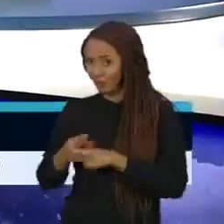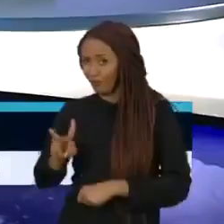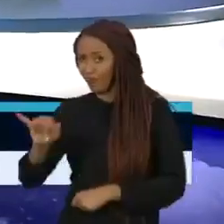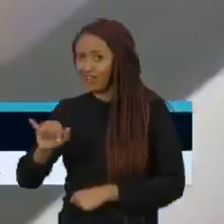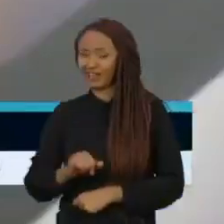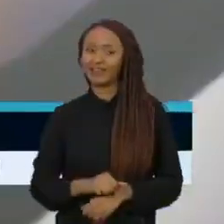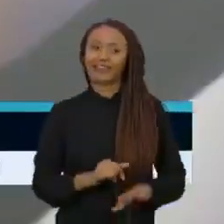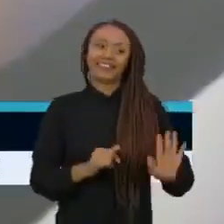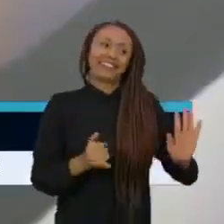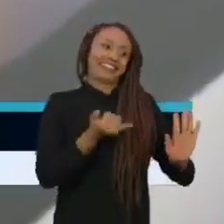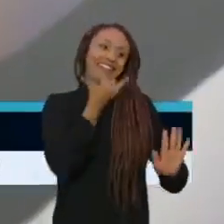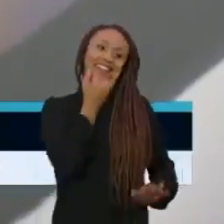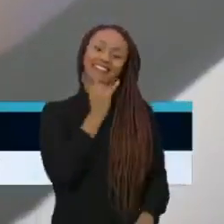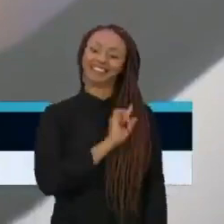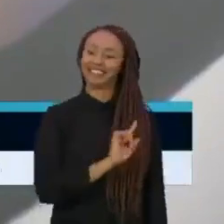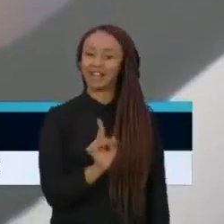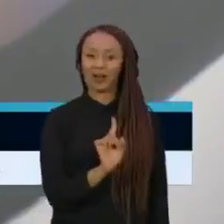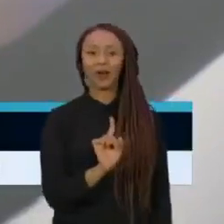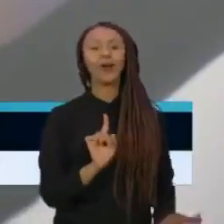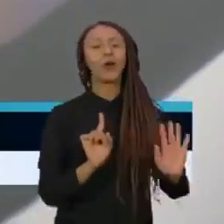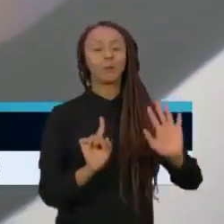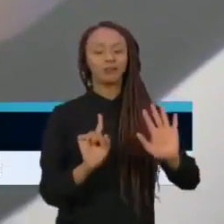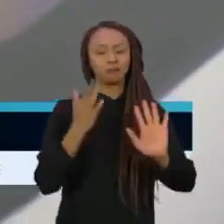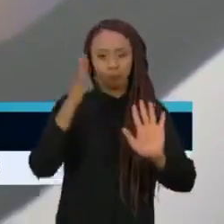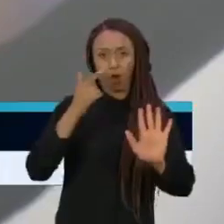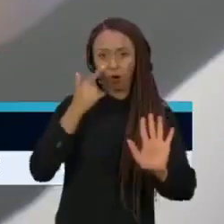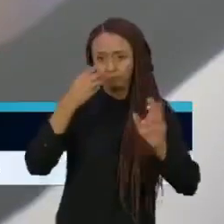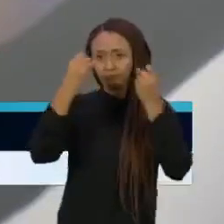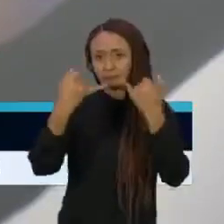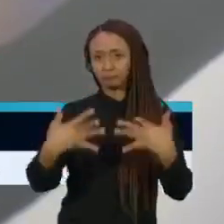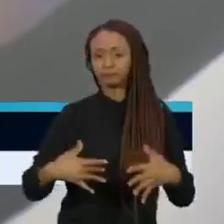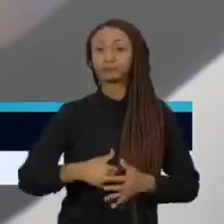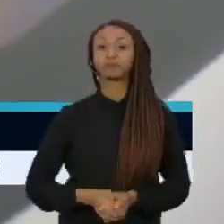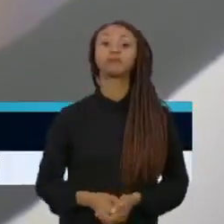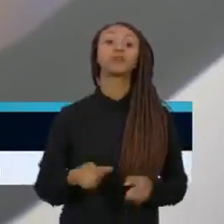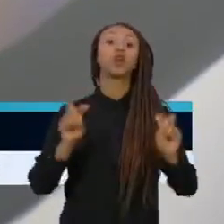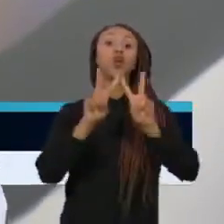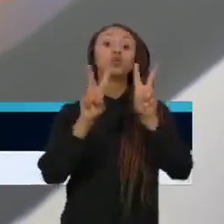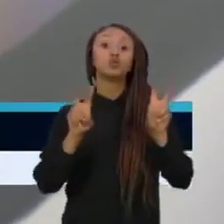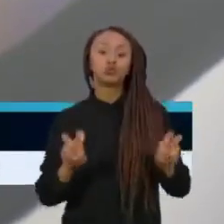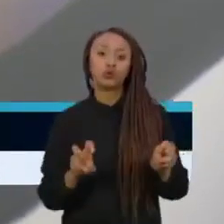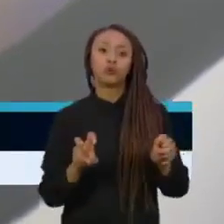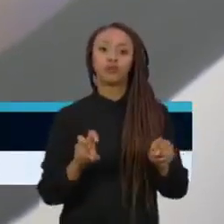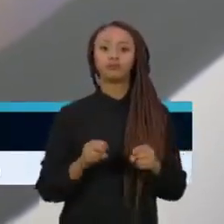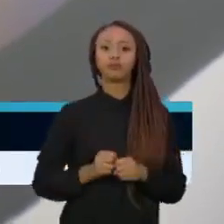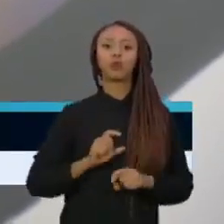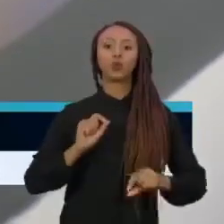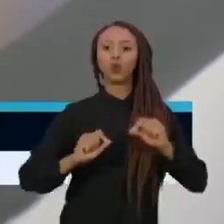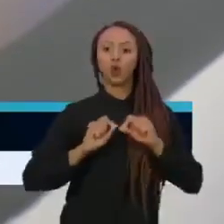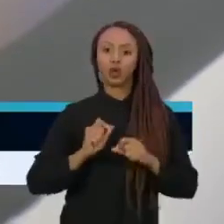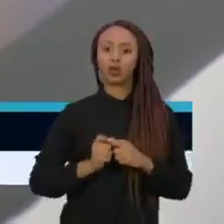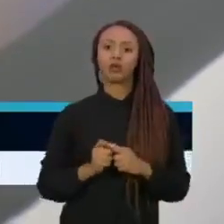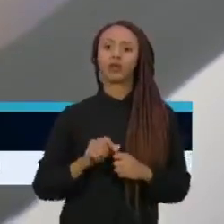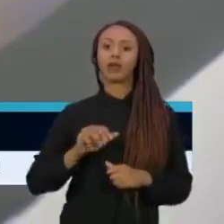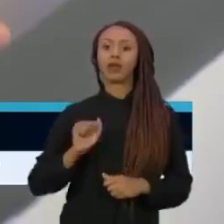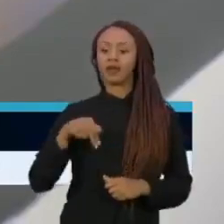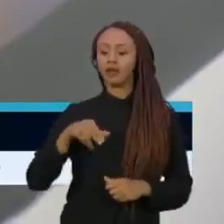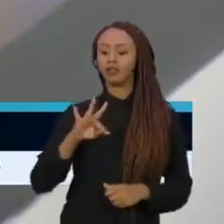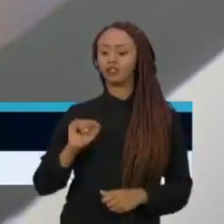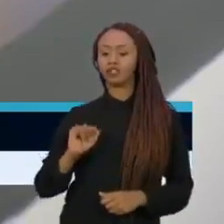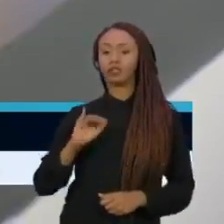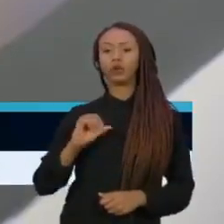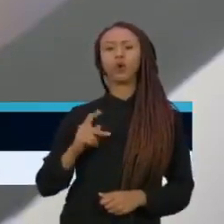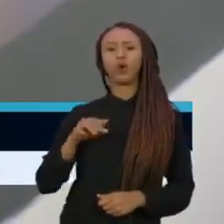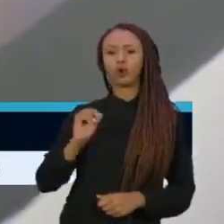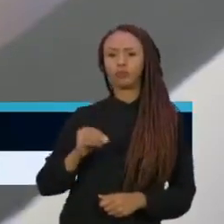Não. Mas vamos tentar entender. Quer dizer, quando se fala em anticorpo monoclonal, então todos, para as pessoas